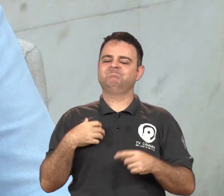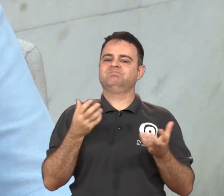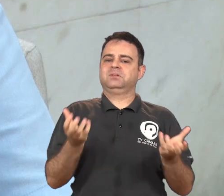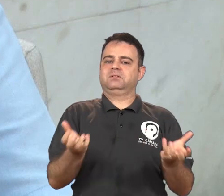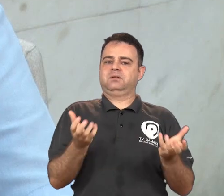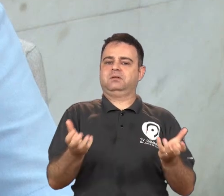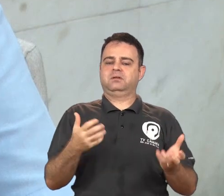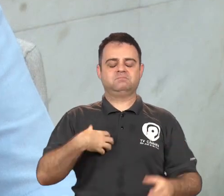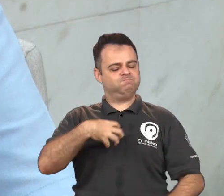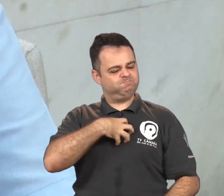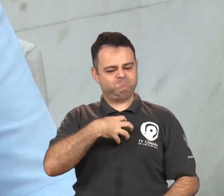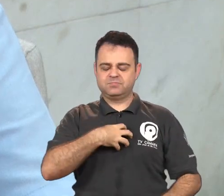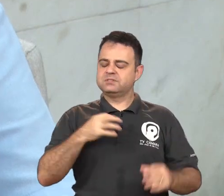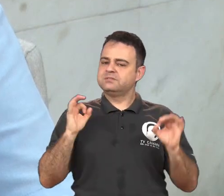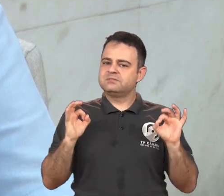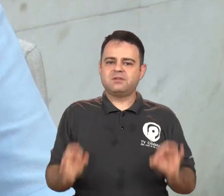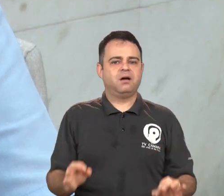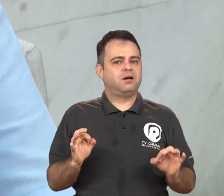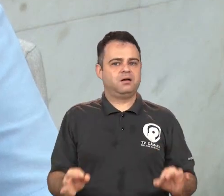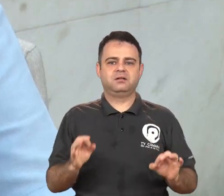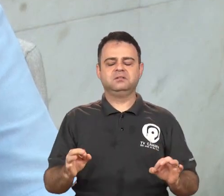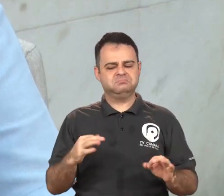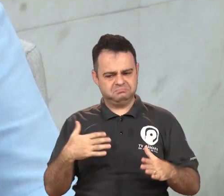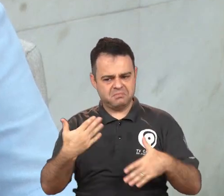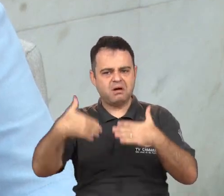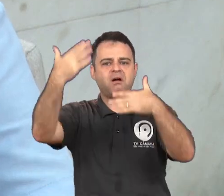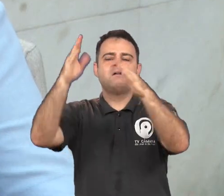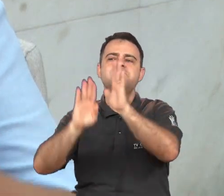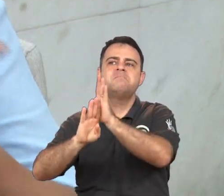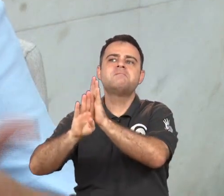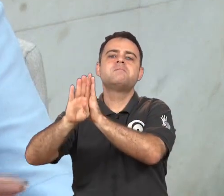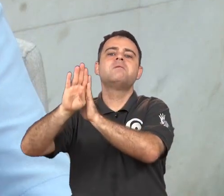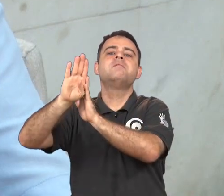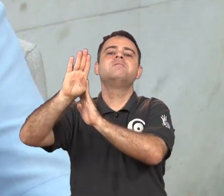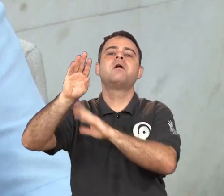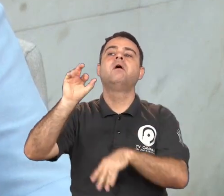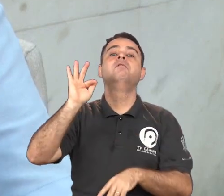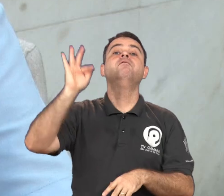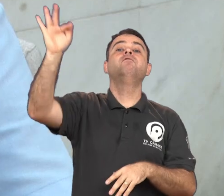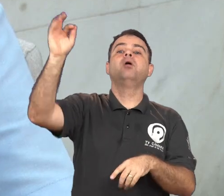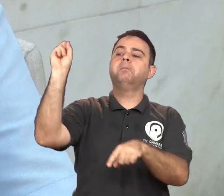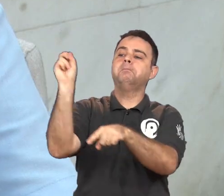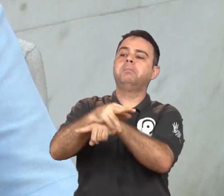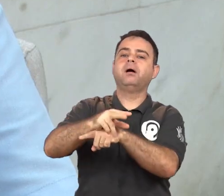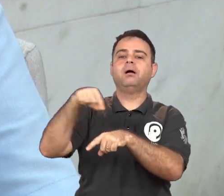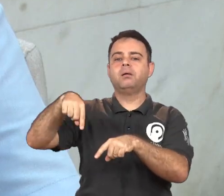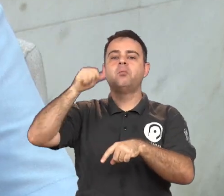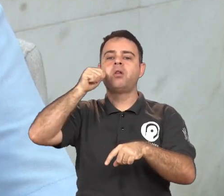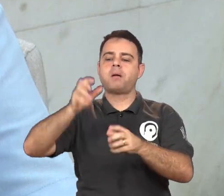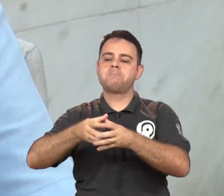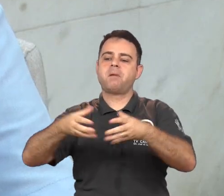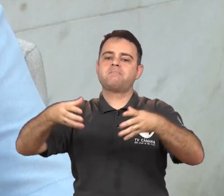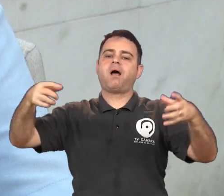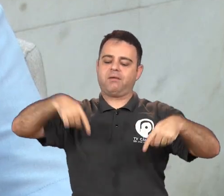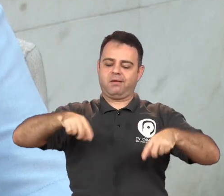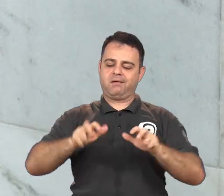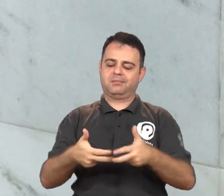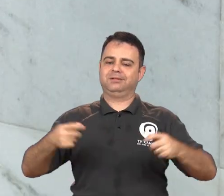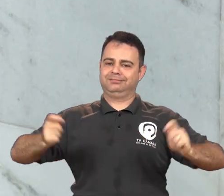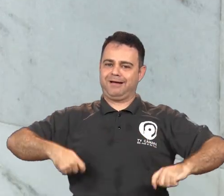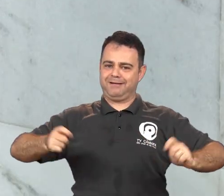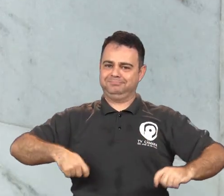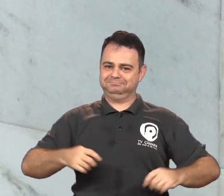certeza que nós vamos avançar e vamos ver mais mulheres nessa Câmara Municipal aqui em São José do Rio Preto.